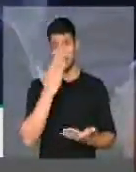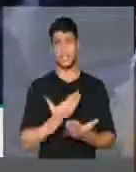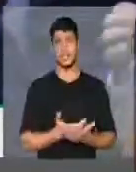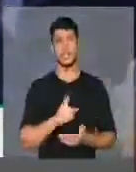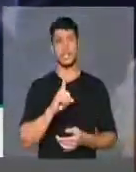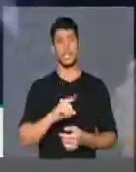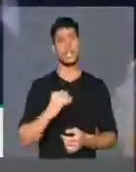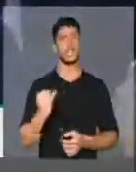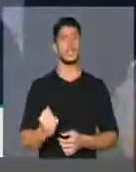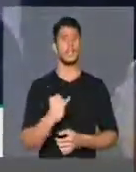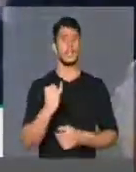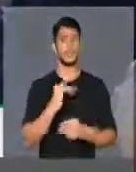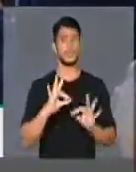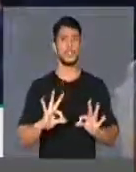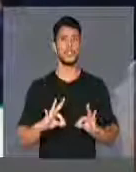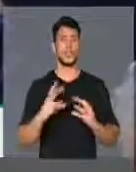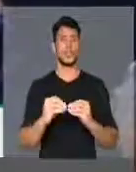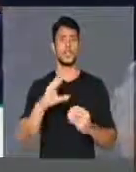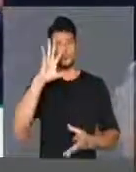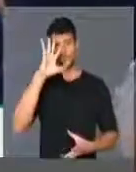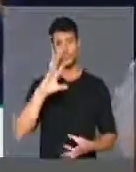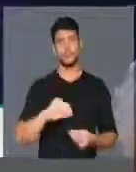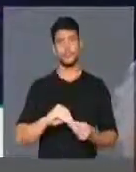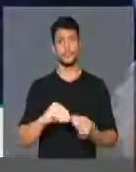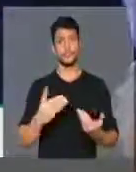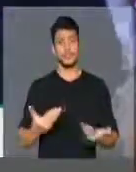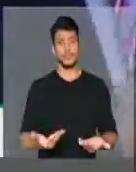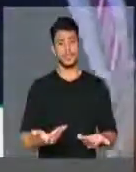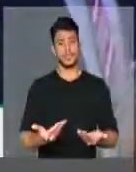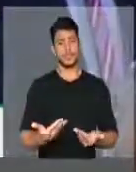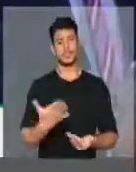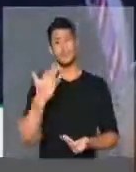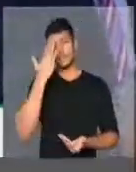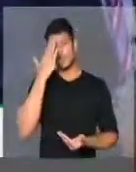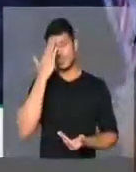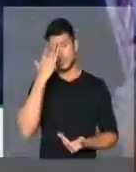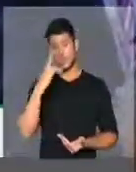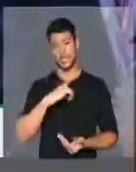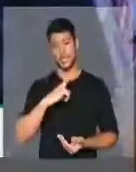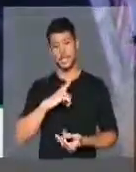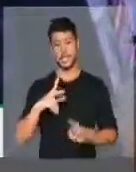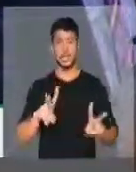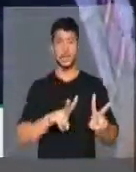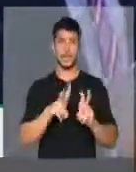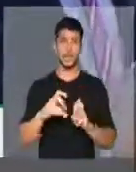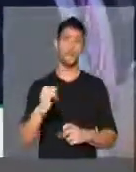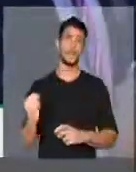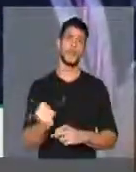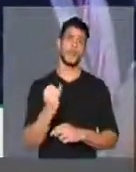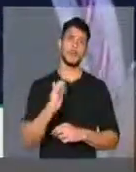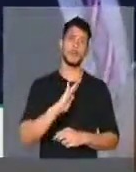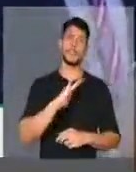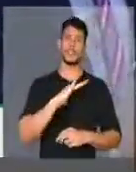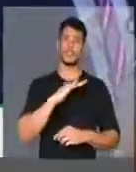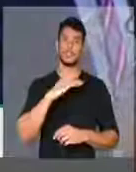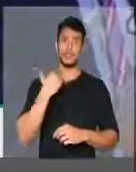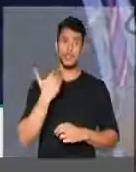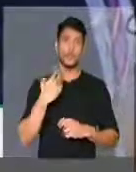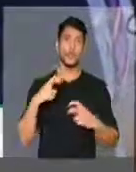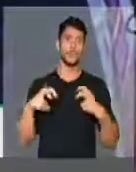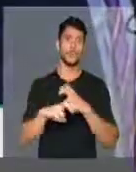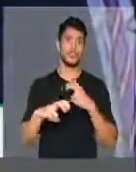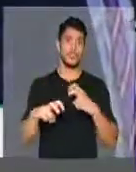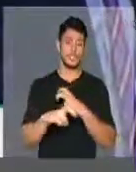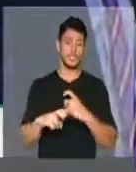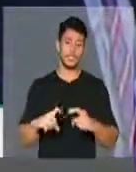é fundamental para a compreensão de todo o projeto. Diante disso, mesmo reconhecendo a questão das mortes do trânsito, não há esse